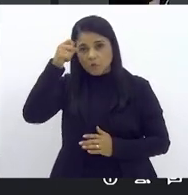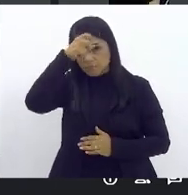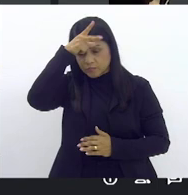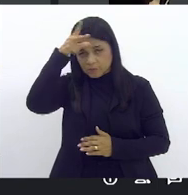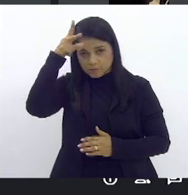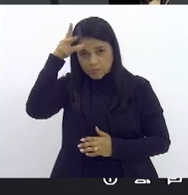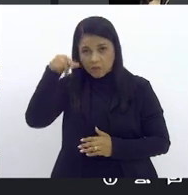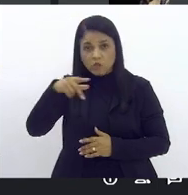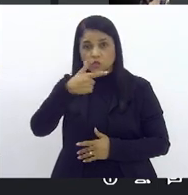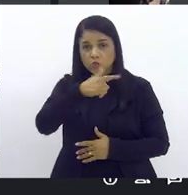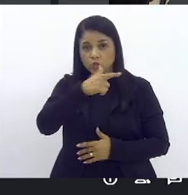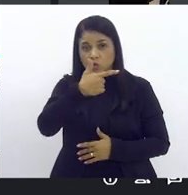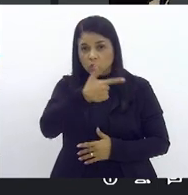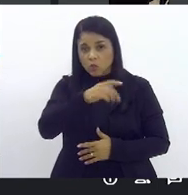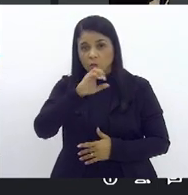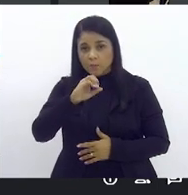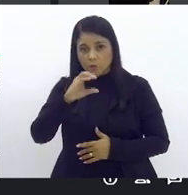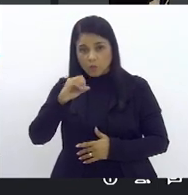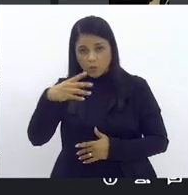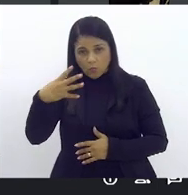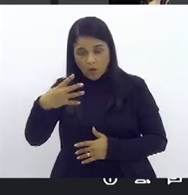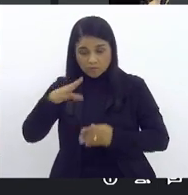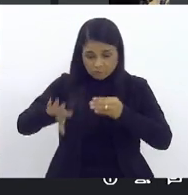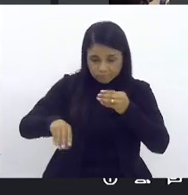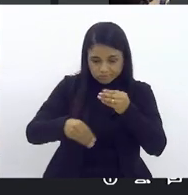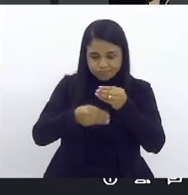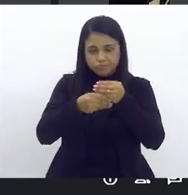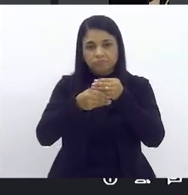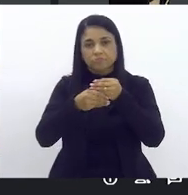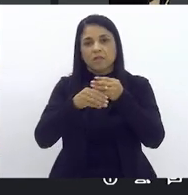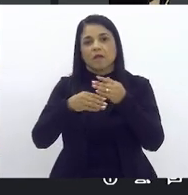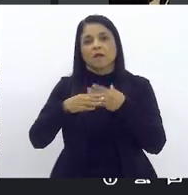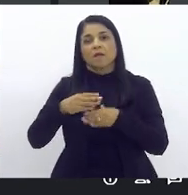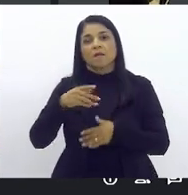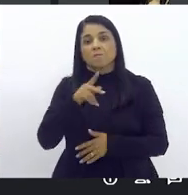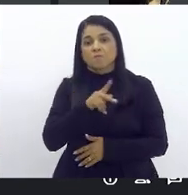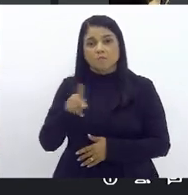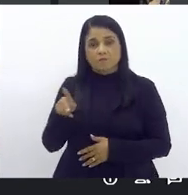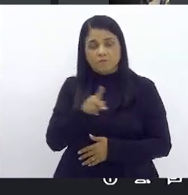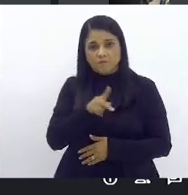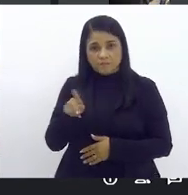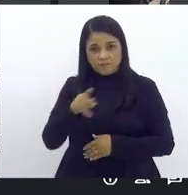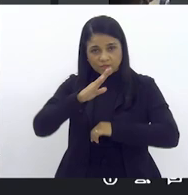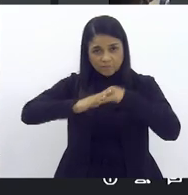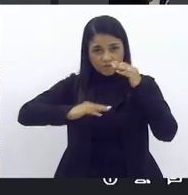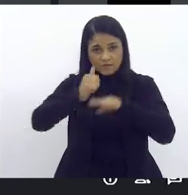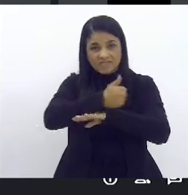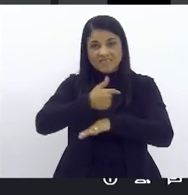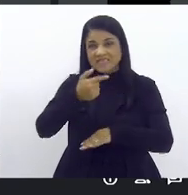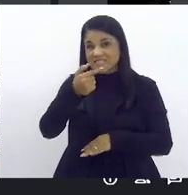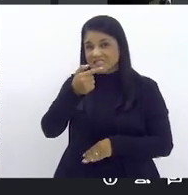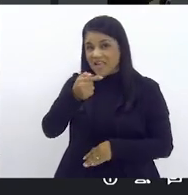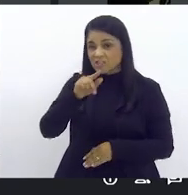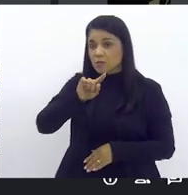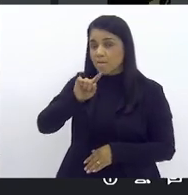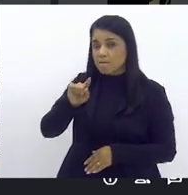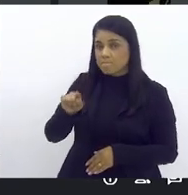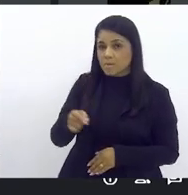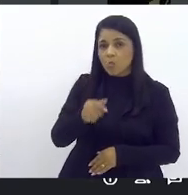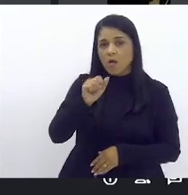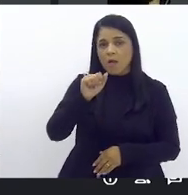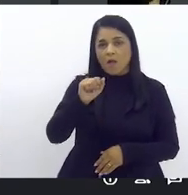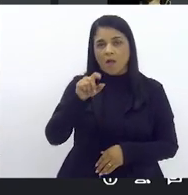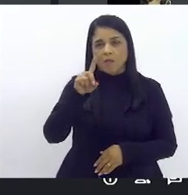2004, enquadrando na carreira do magistério aproximadamente 7 mil ADIs, auxiliares